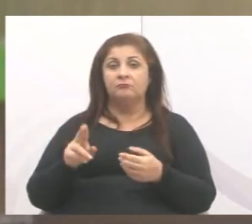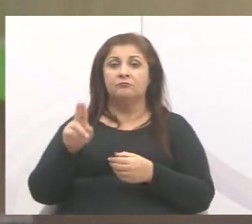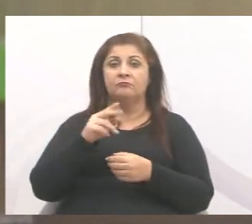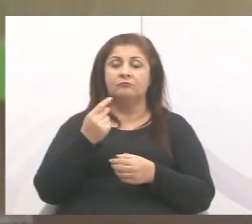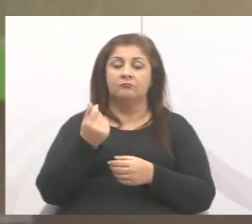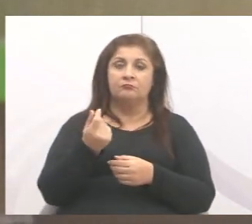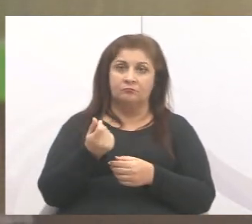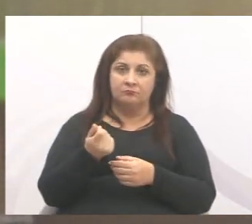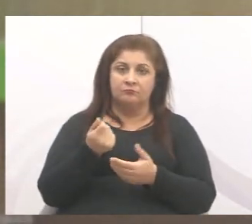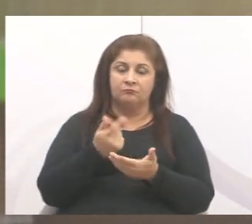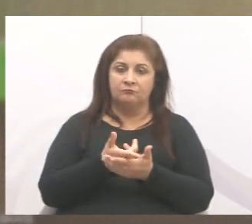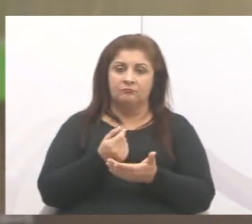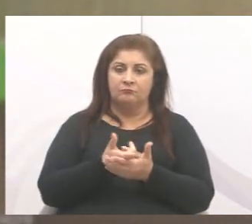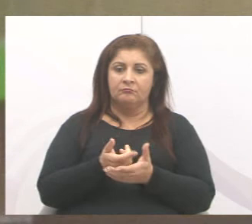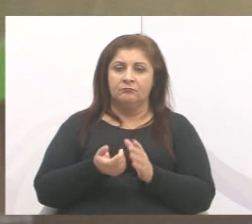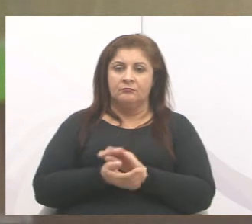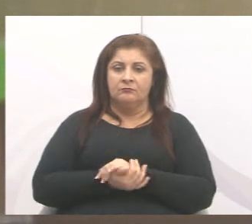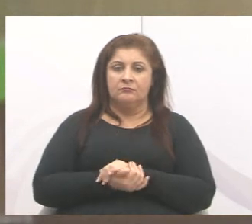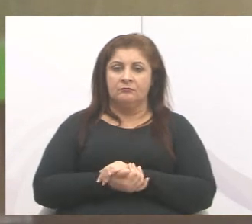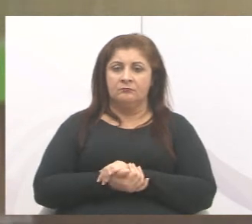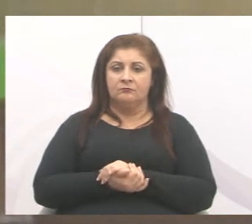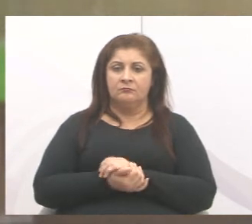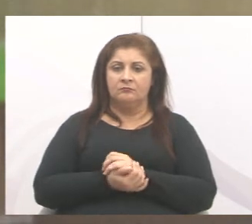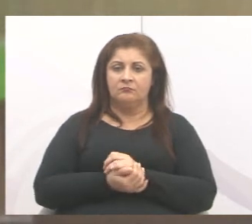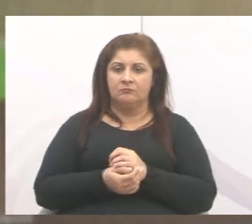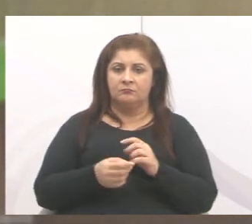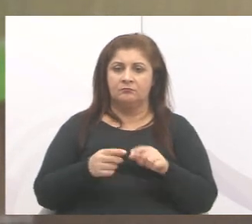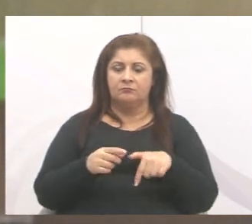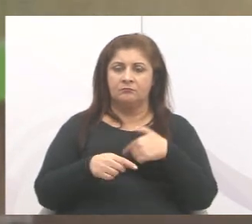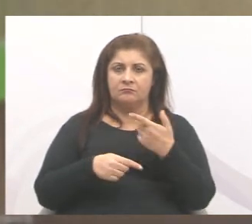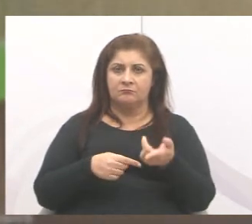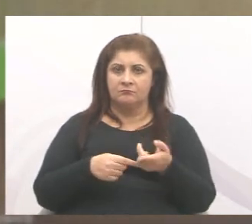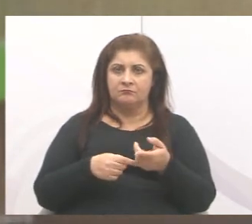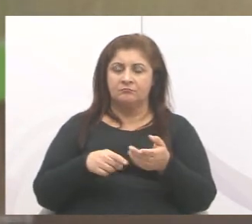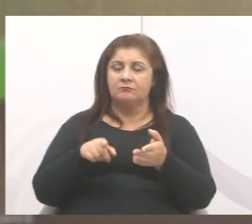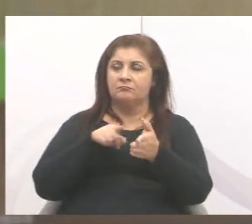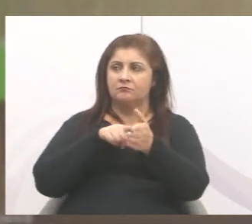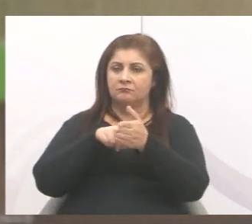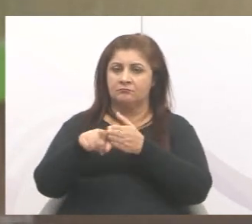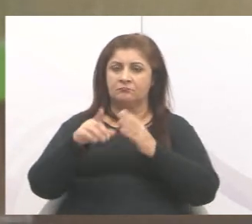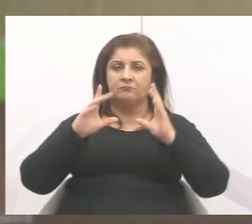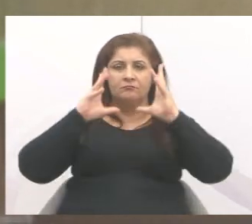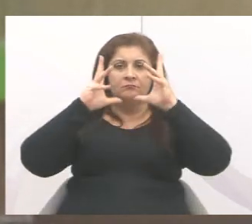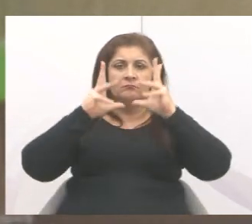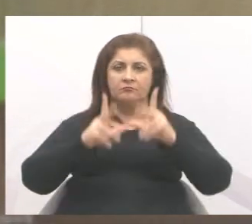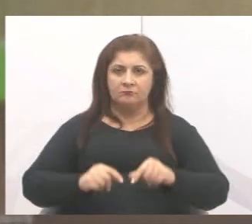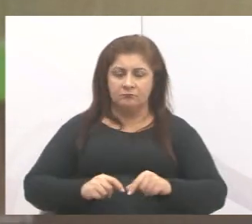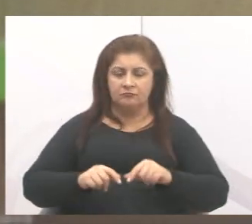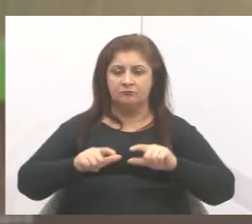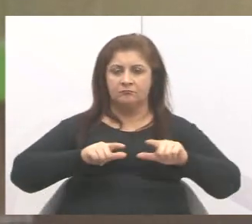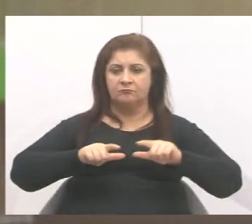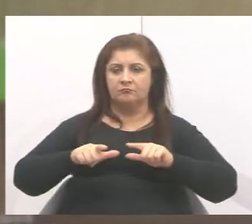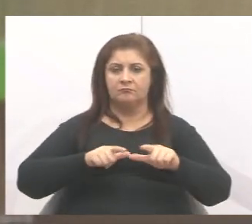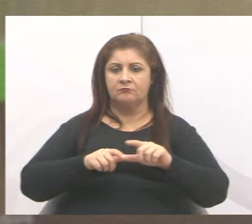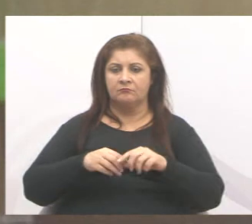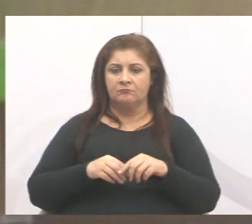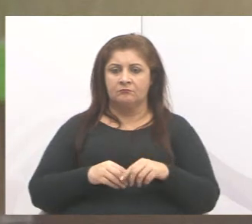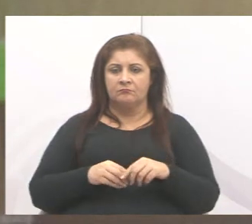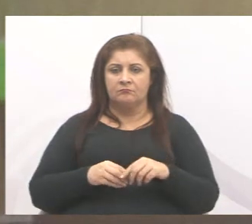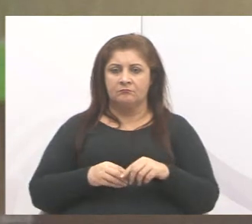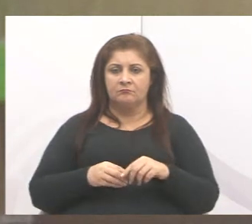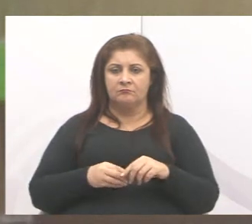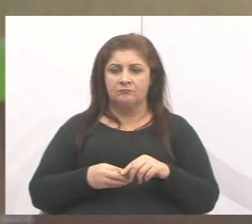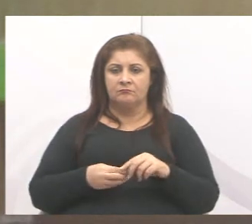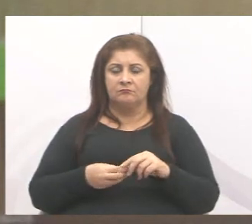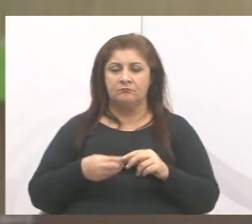para o Bom Prato, né? Depois eu vou fazer um pedido de informação com respeito a todas as ações que serão aqui implementadas